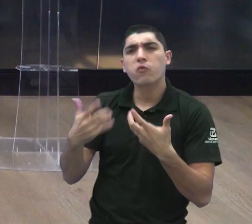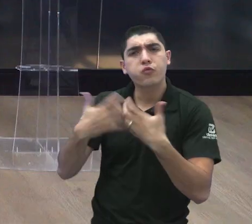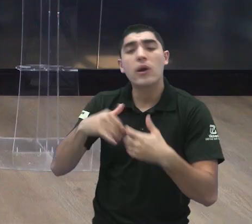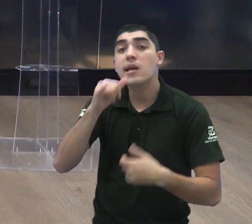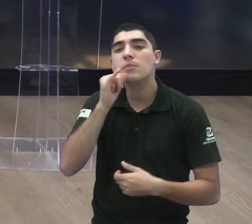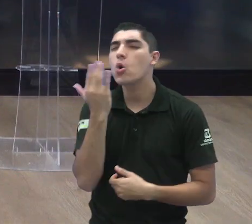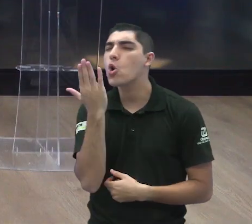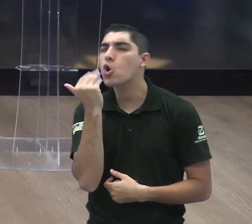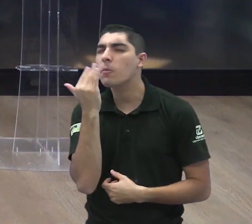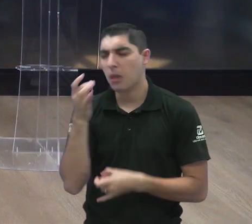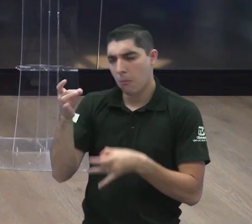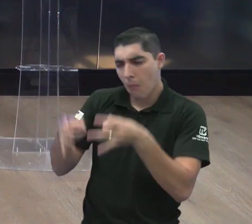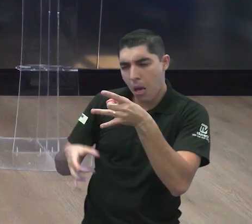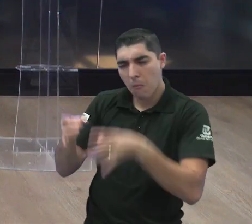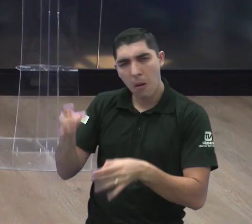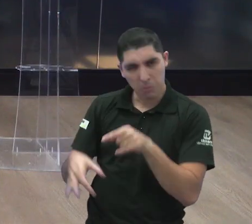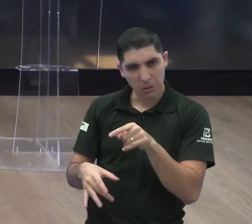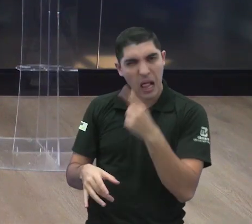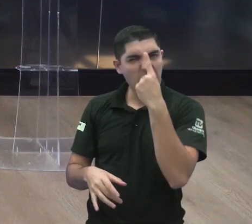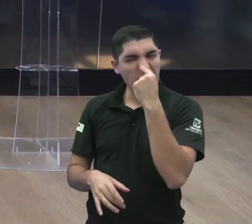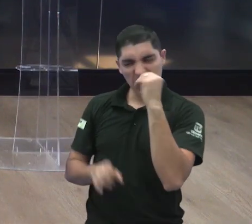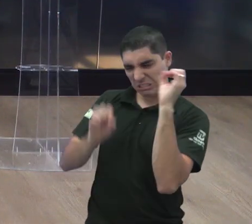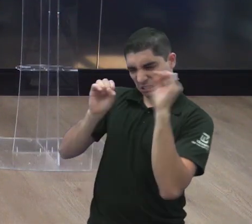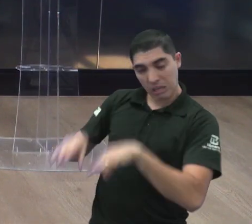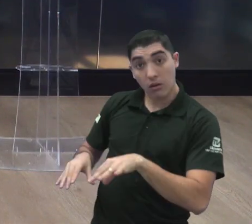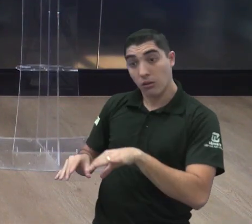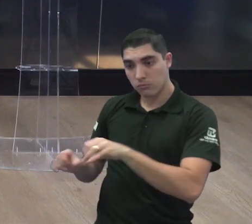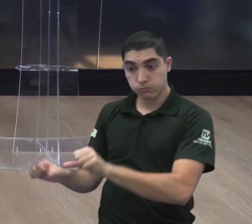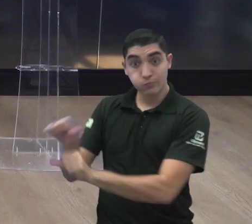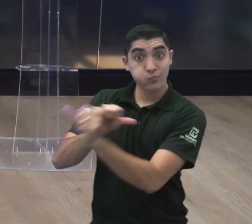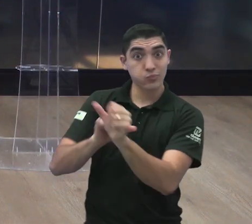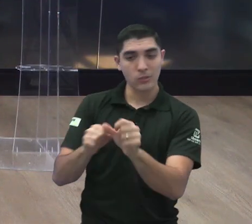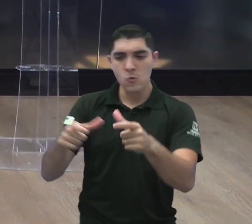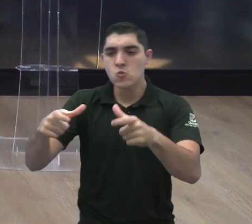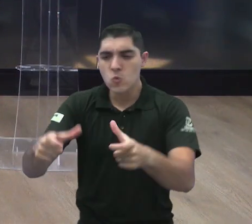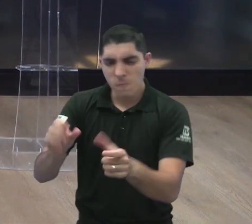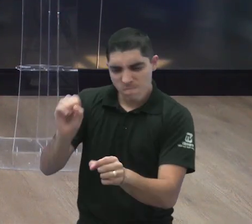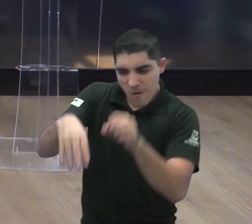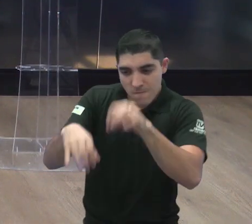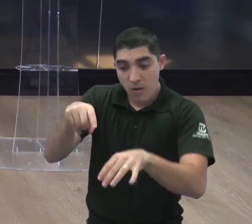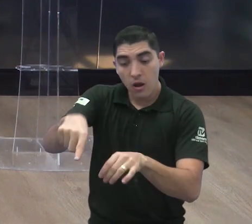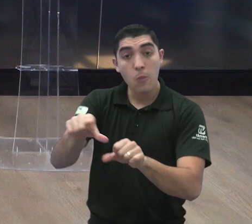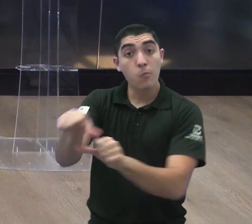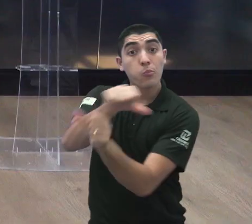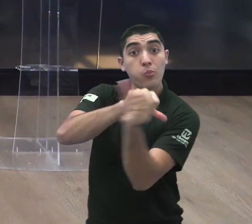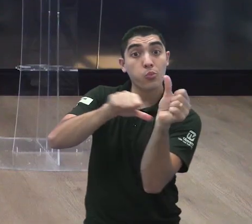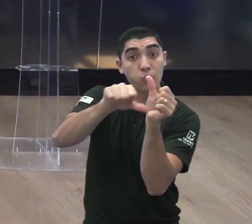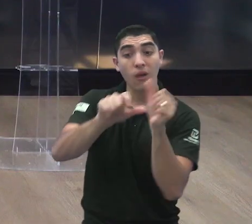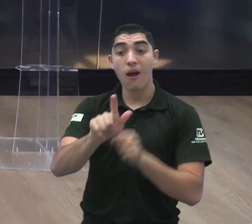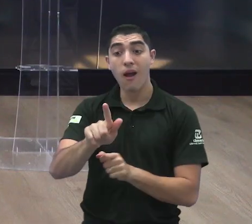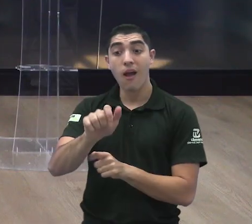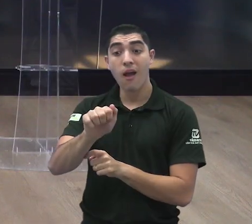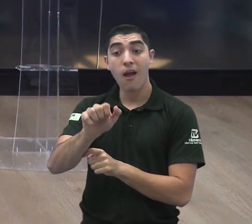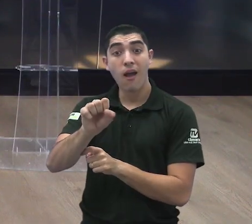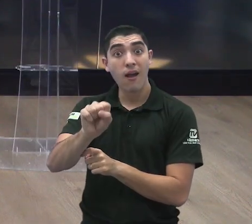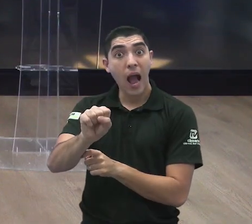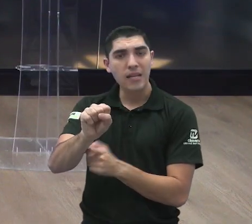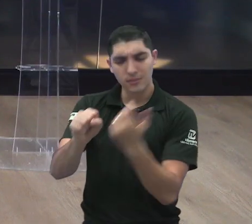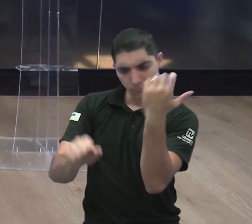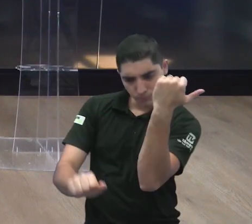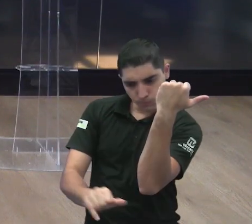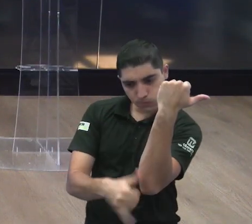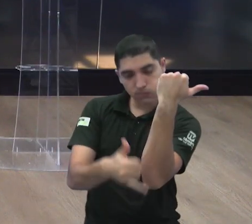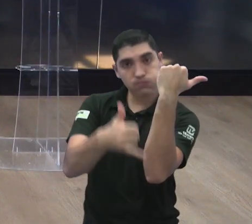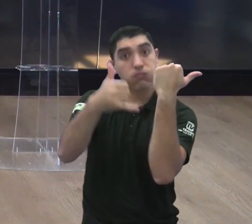de alimentos que antes iam para o lixo podem ser reaproveitadas. Elas viram gás e adubo para serem usados